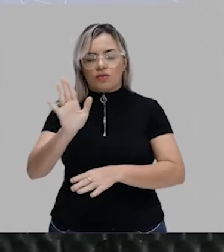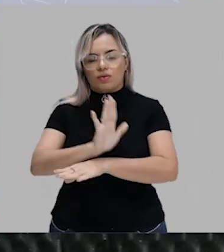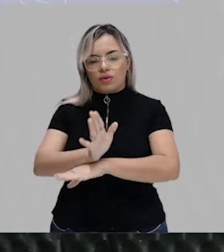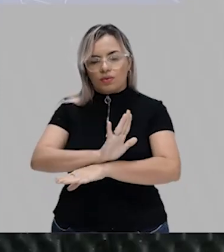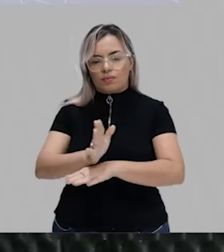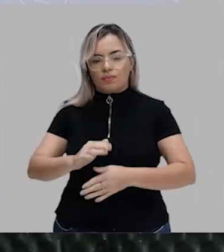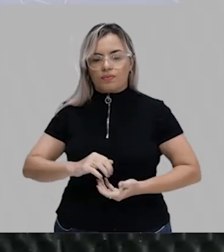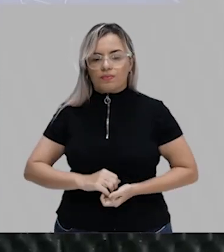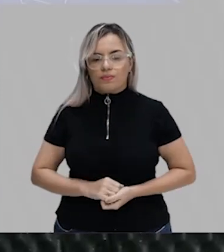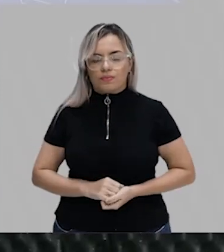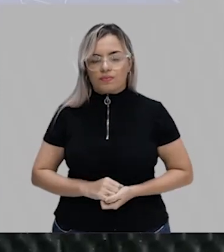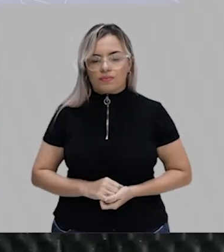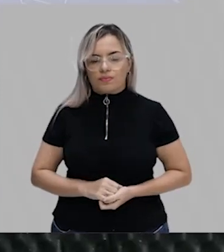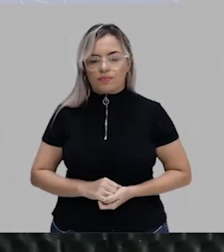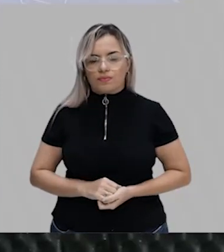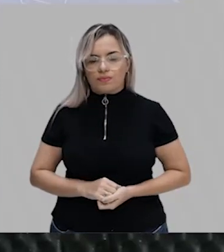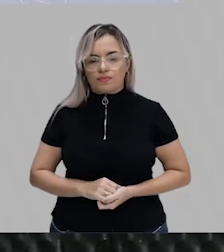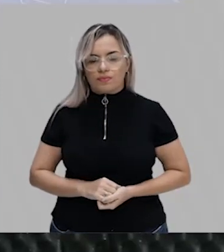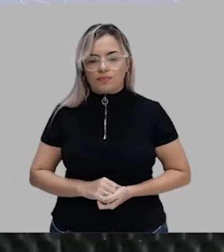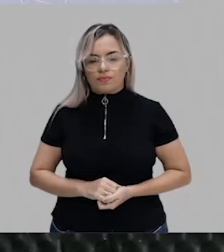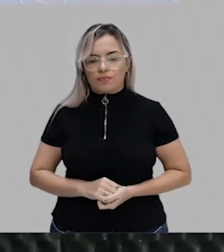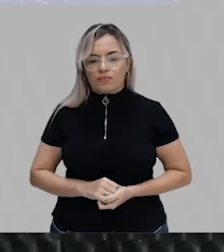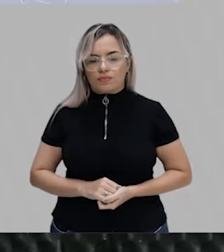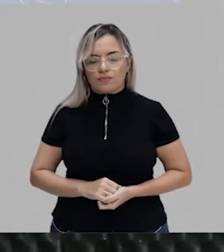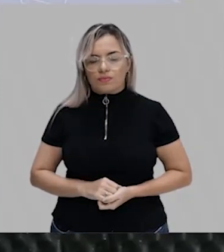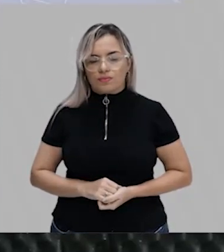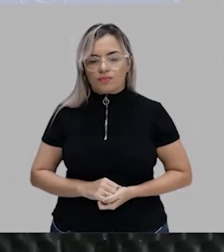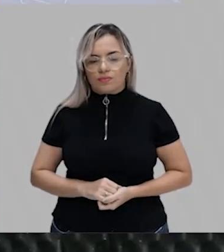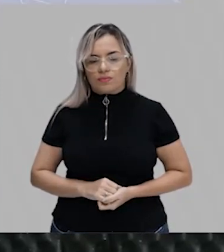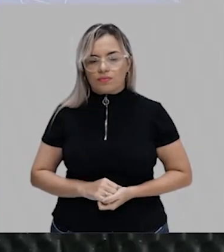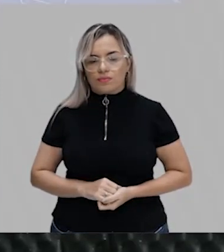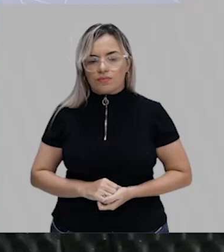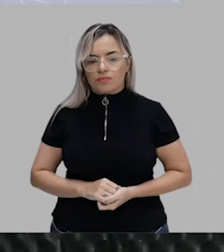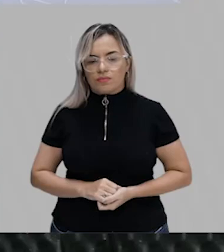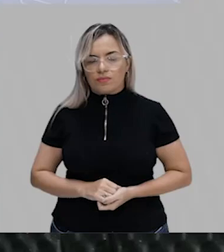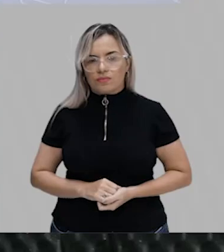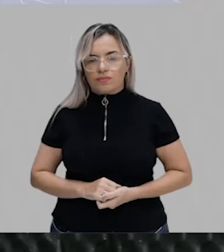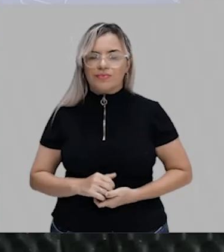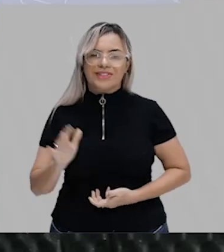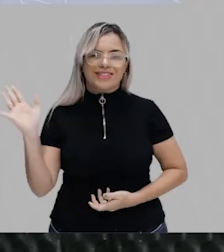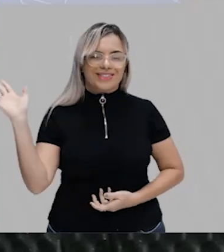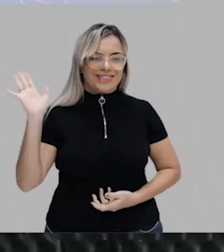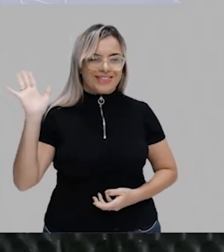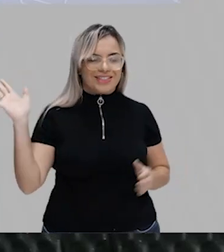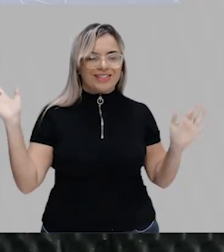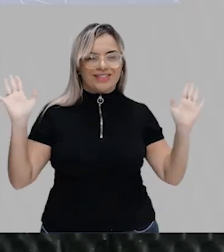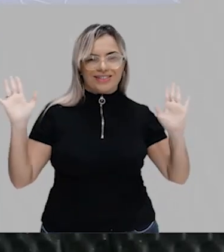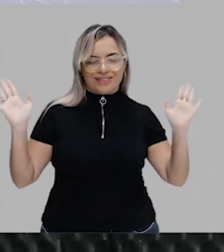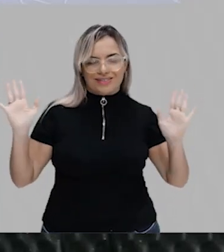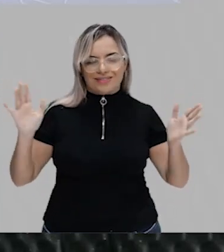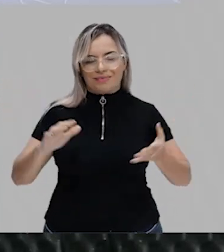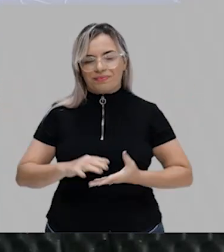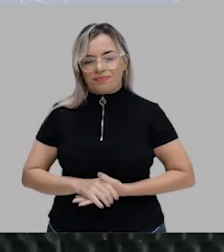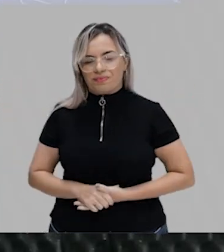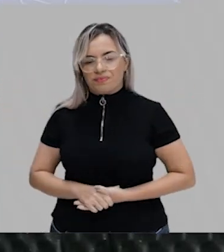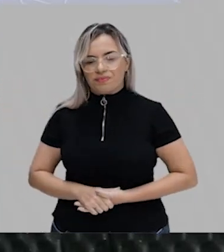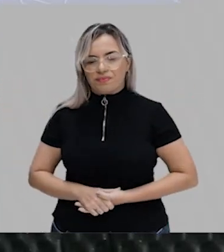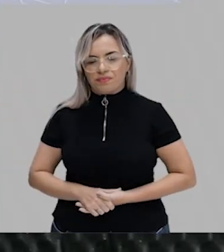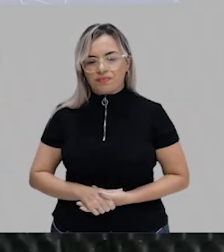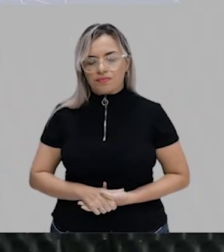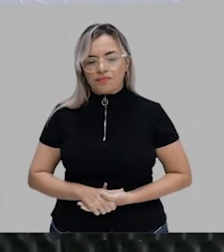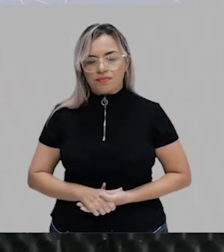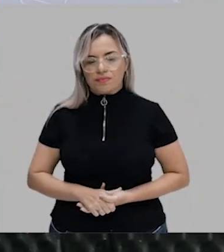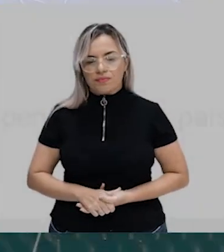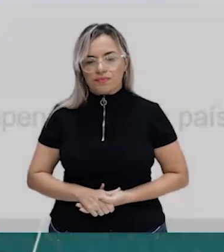né? Adiós ou tchau, que quer dizer tchau. Tchau e adiós.